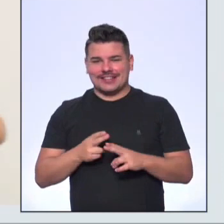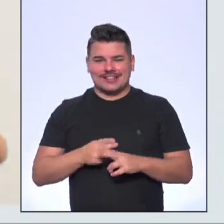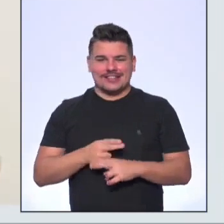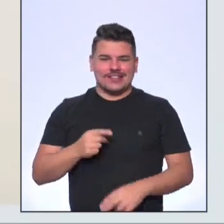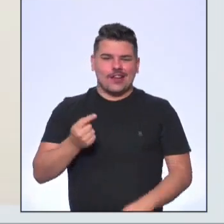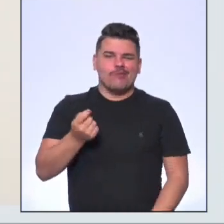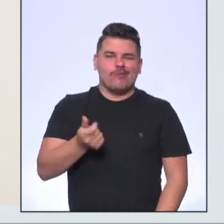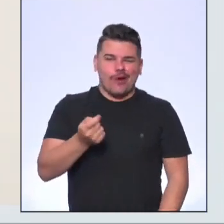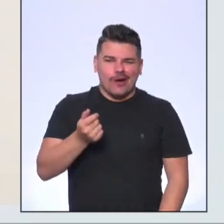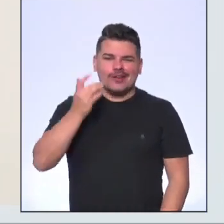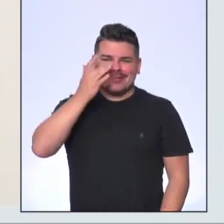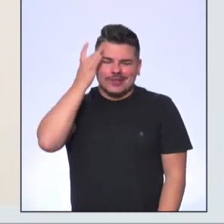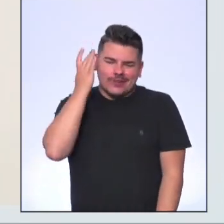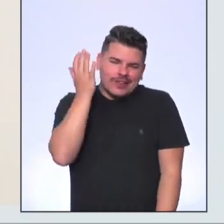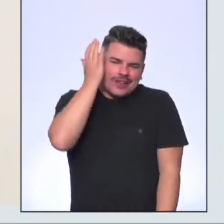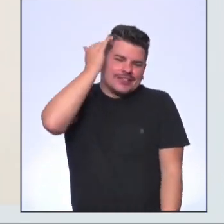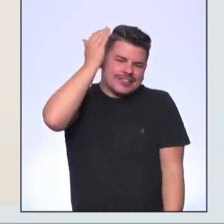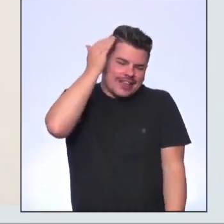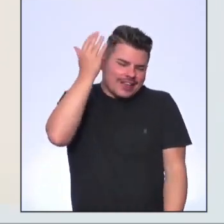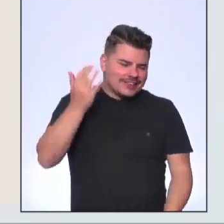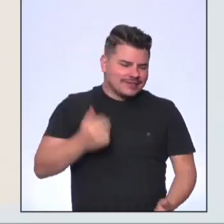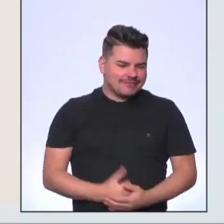mão, se muito, tá?